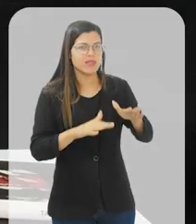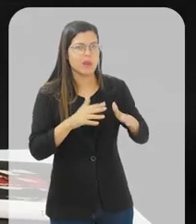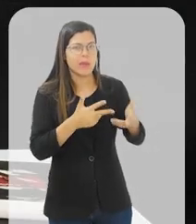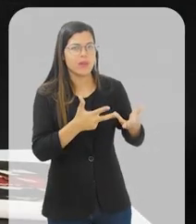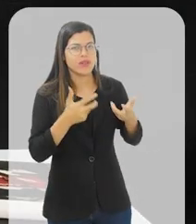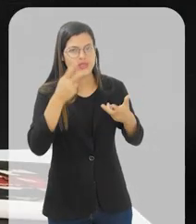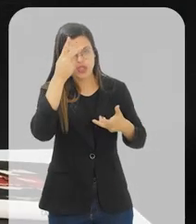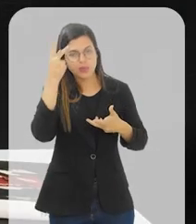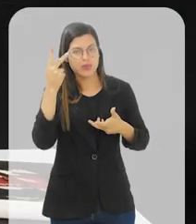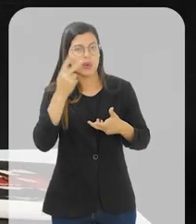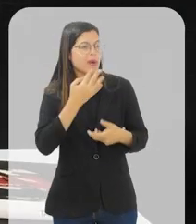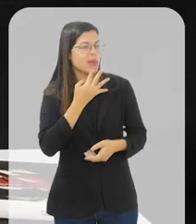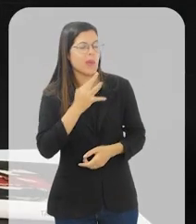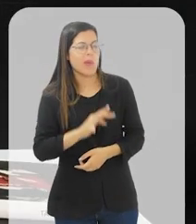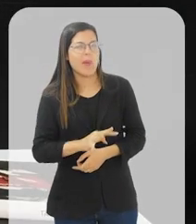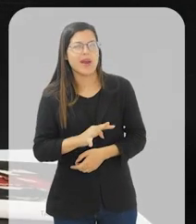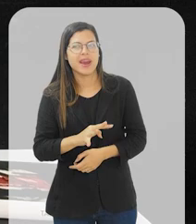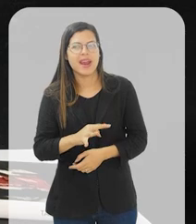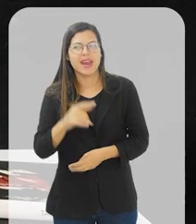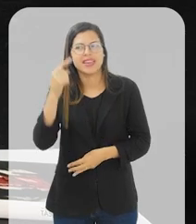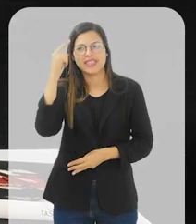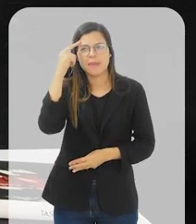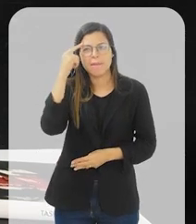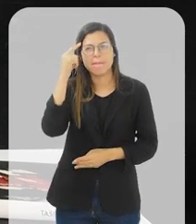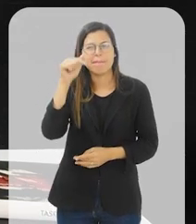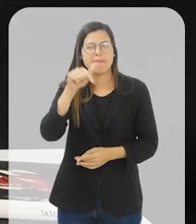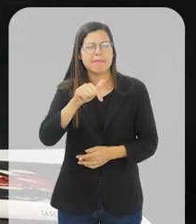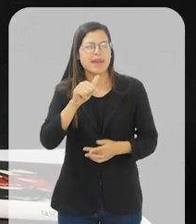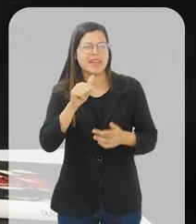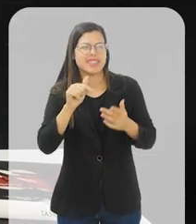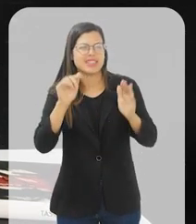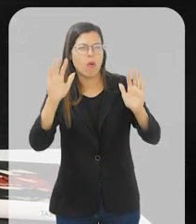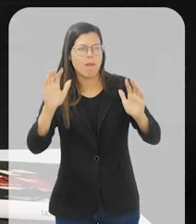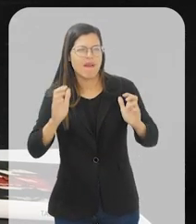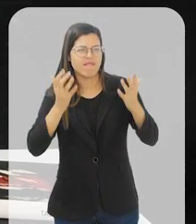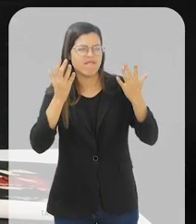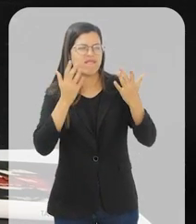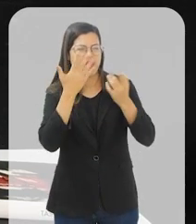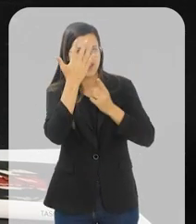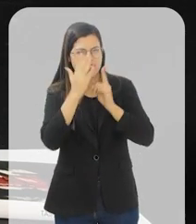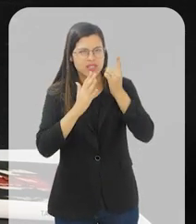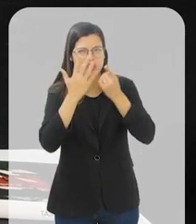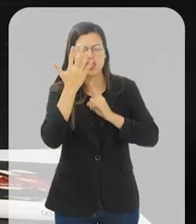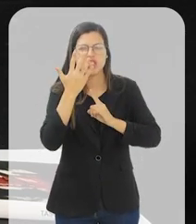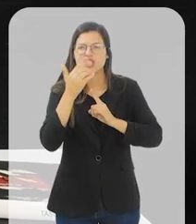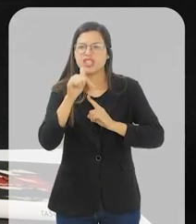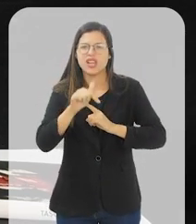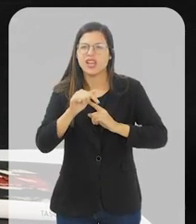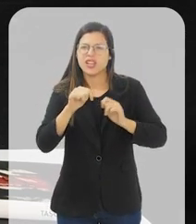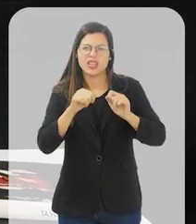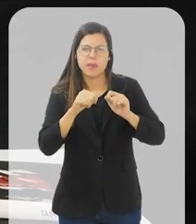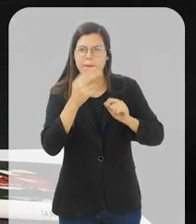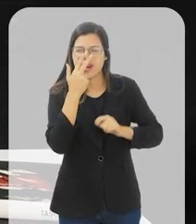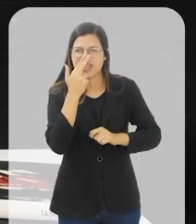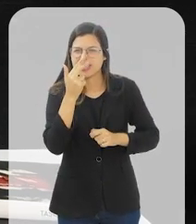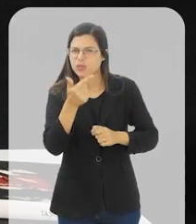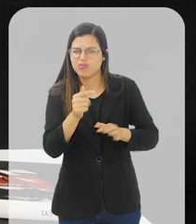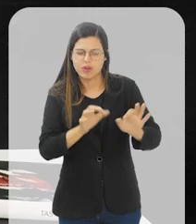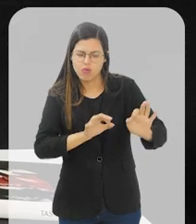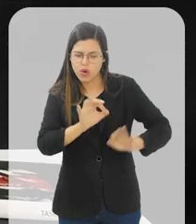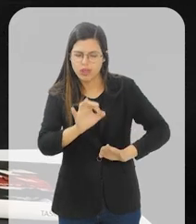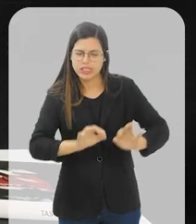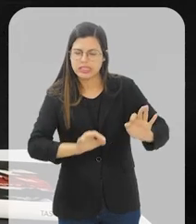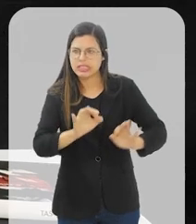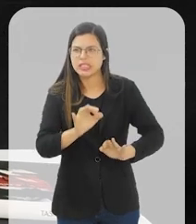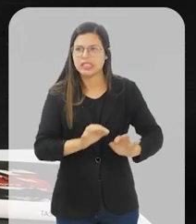olhar externo nas pessoas que não conhecem. É uma festa meio improvisada, não levam a gente muito a sério,